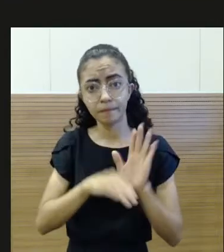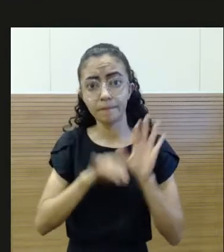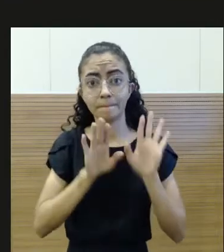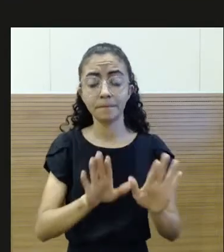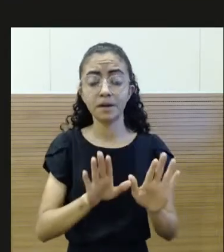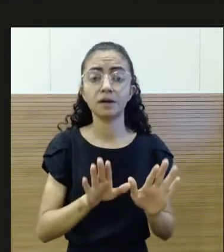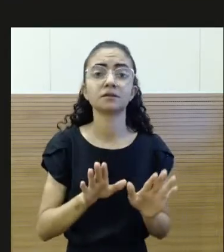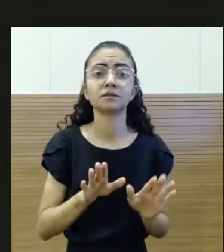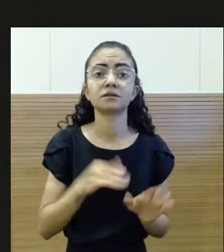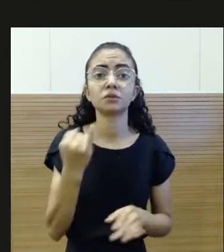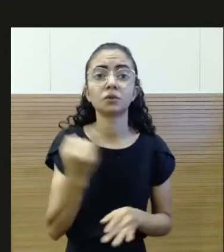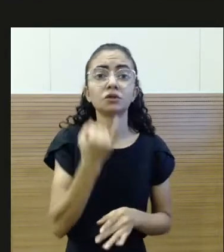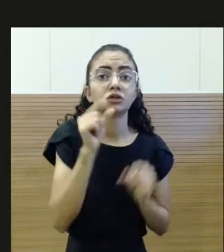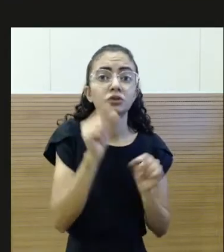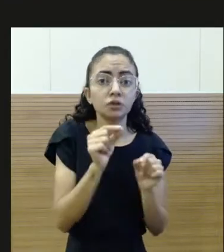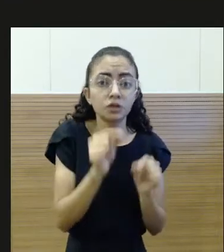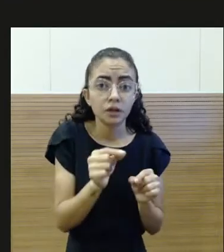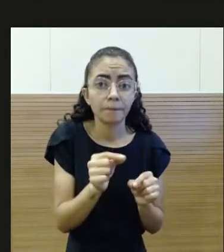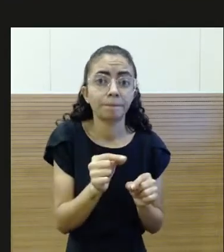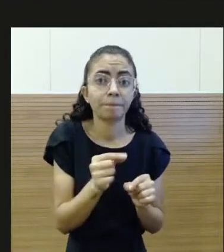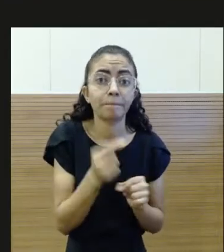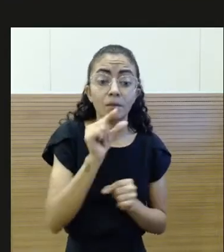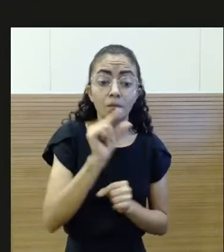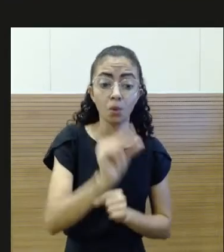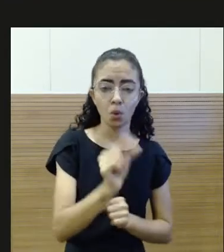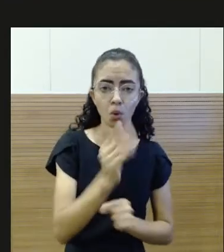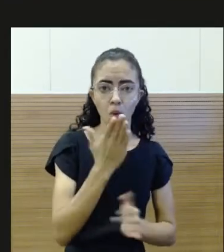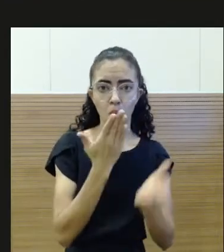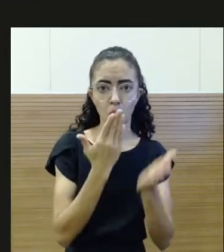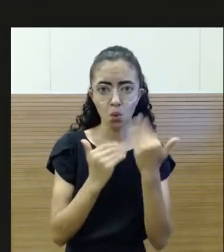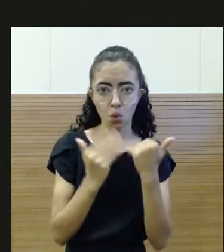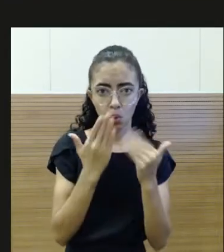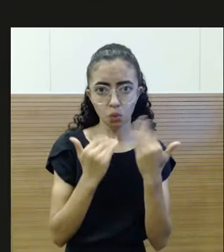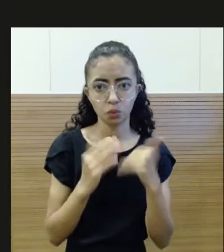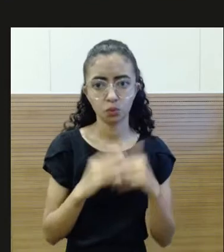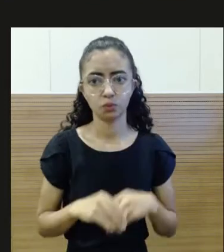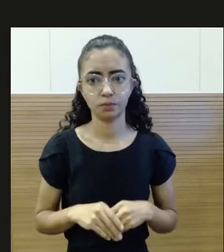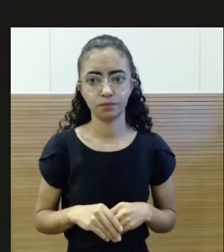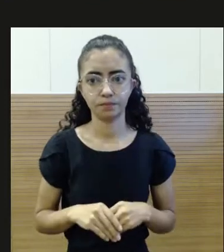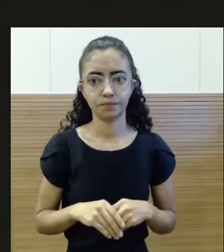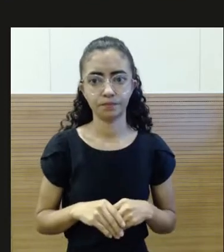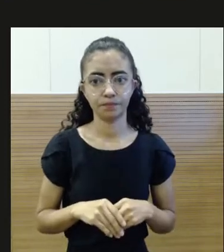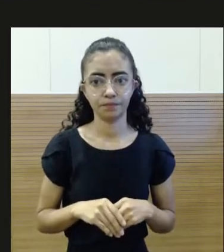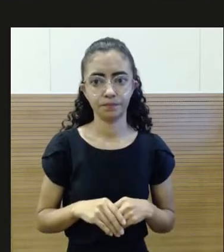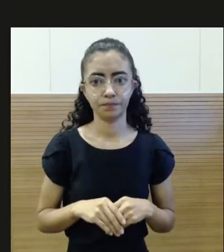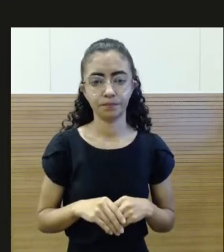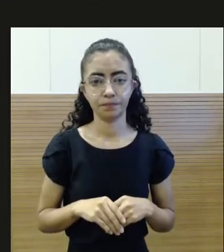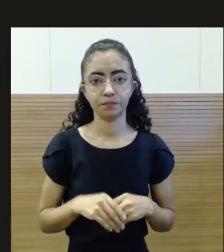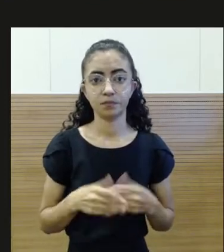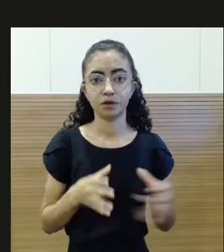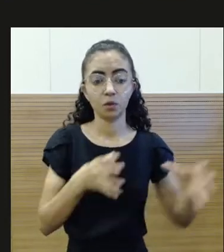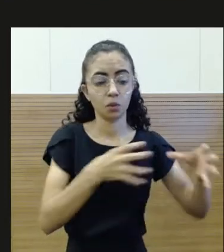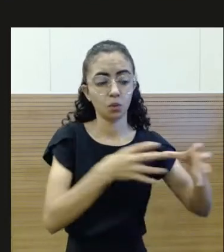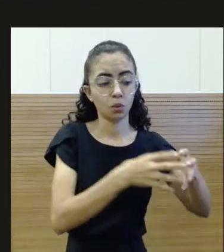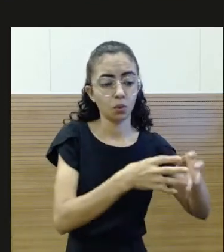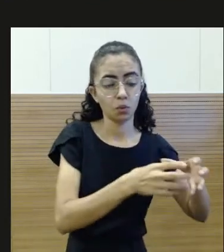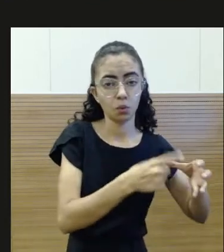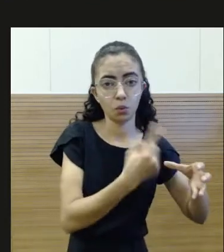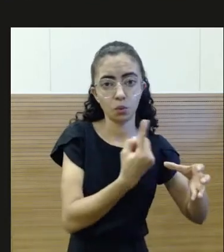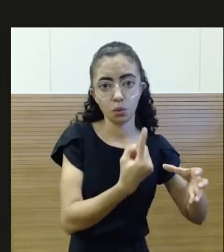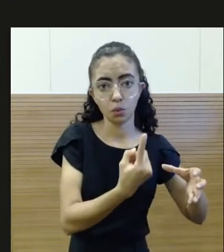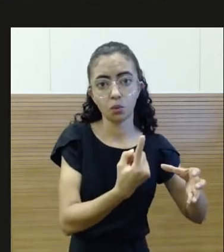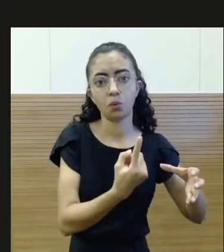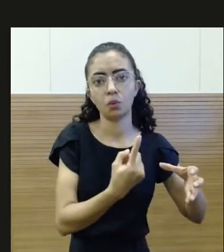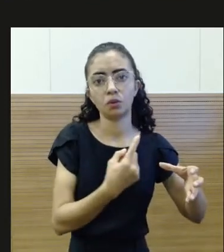usar em pequenas quantidades, não é? Porque eles são, e sem eles você não consome alimentos do grupo 1, e muito menos de